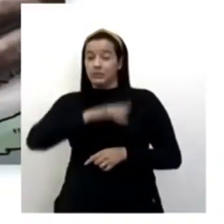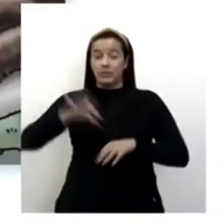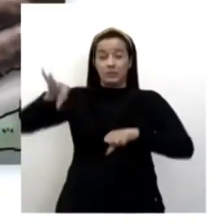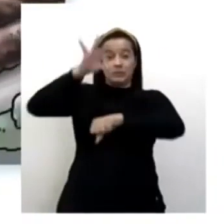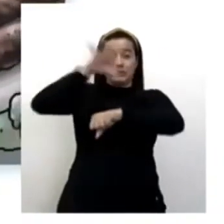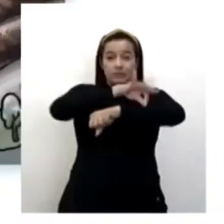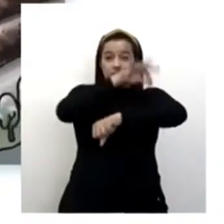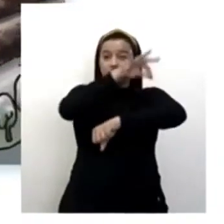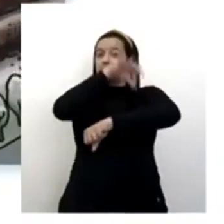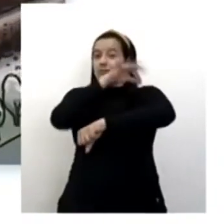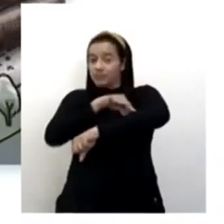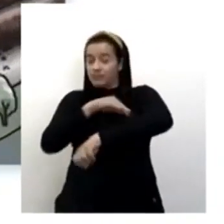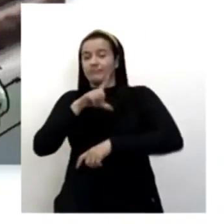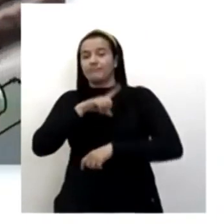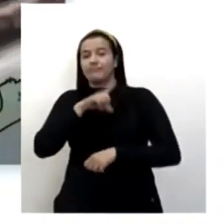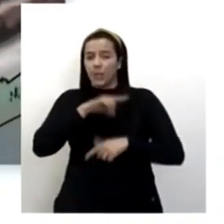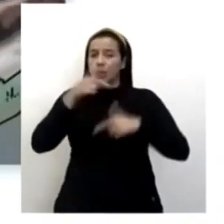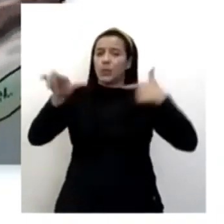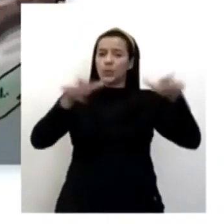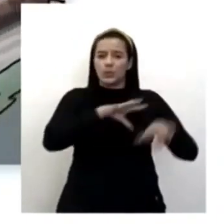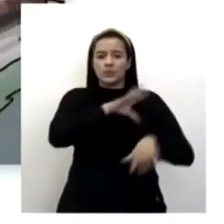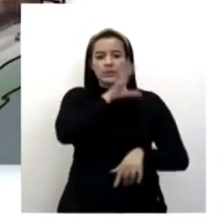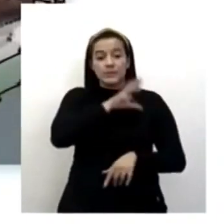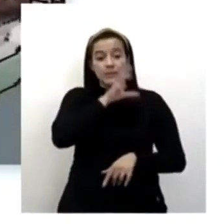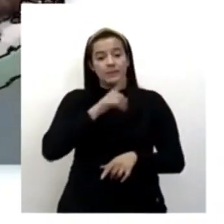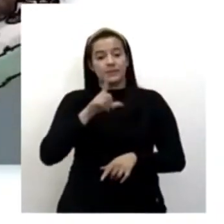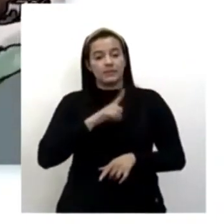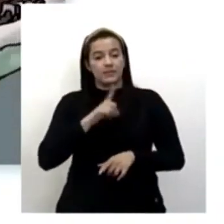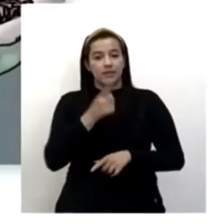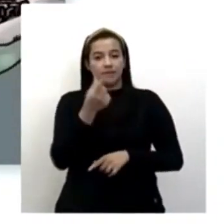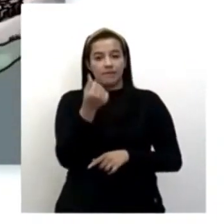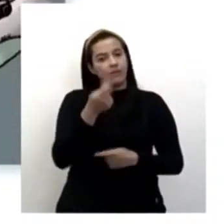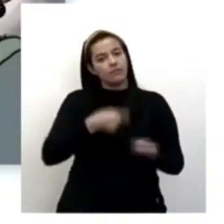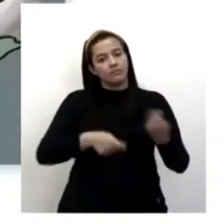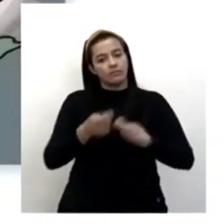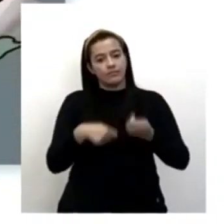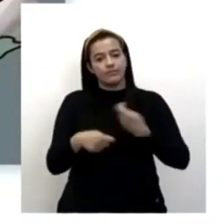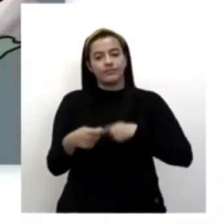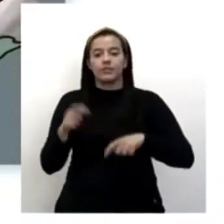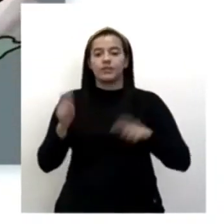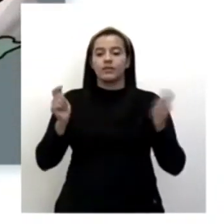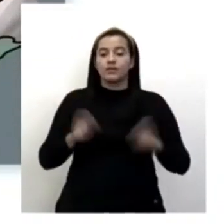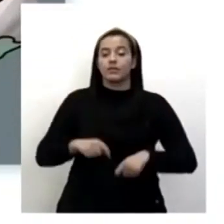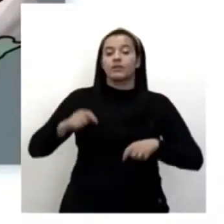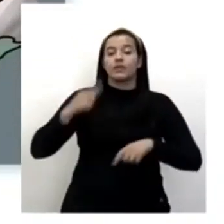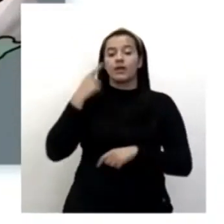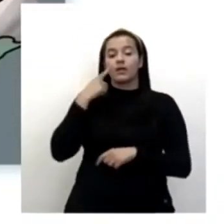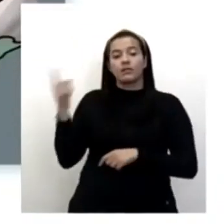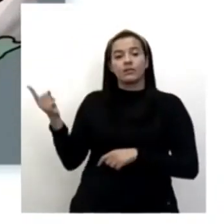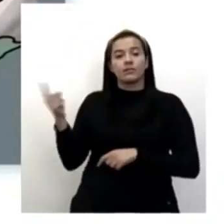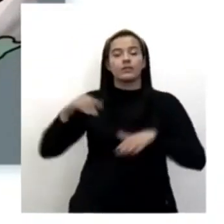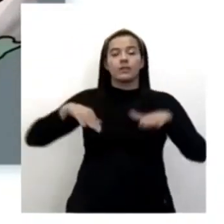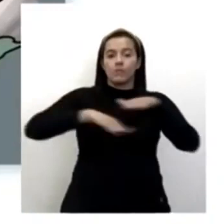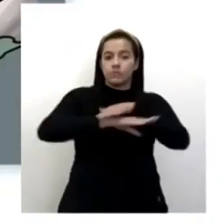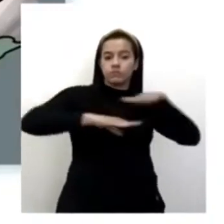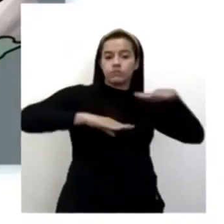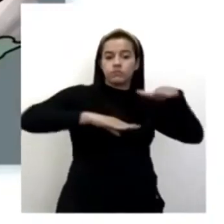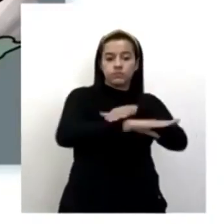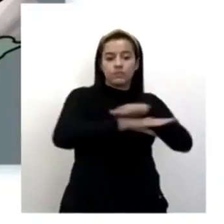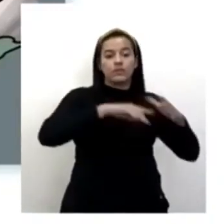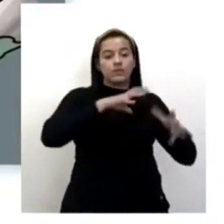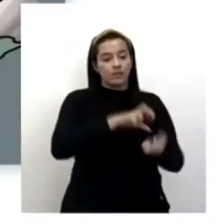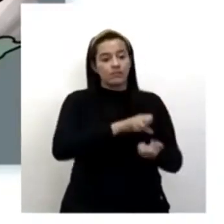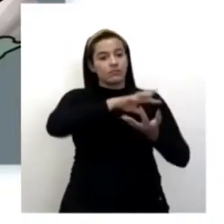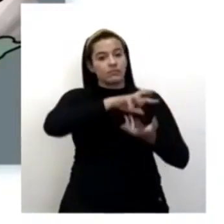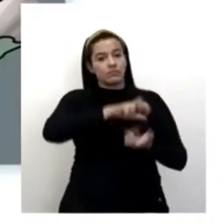e outros animais, mas tem valor econômico. Nas usinas de compostagem, ela pode ser transformada em